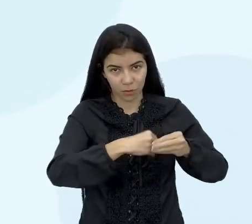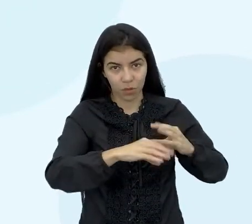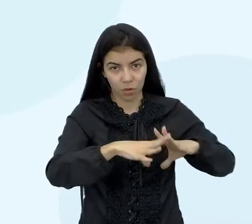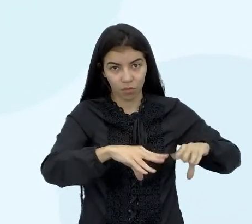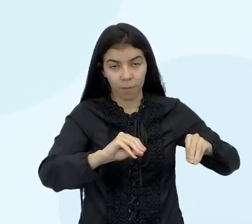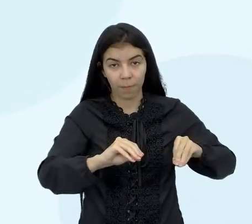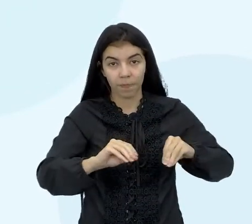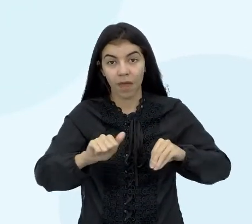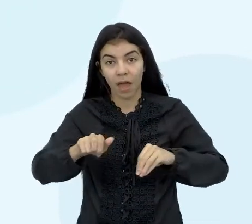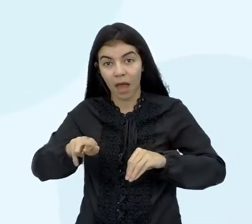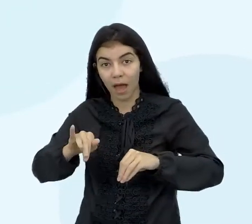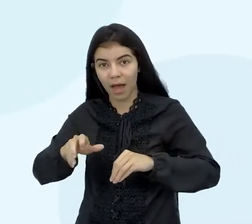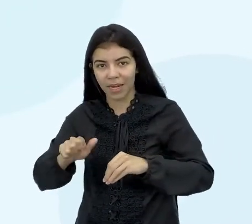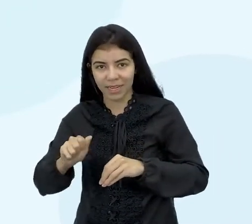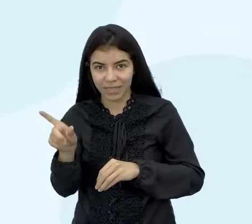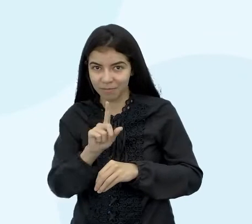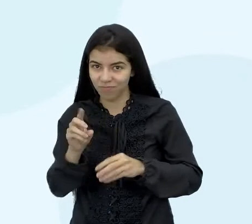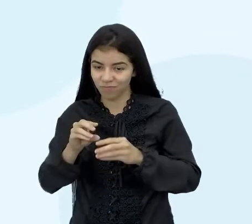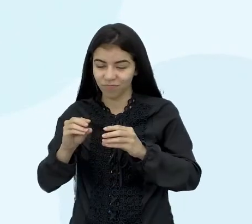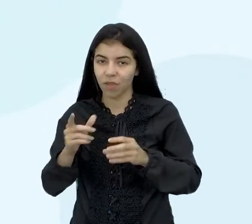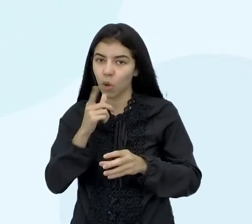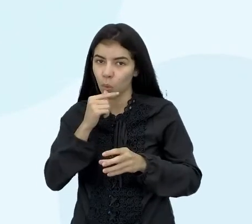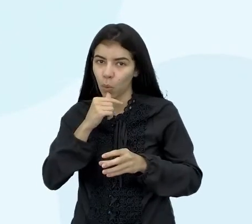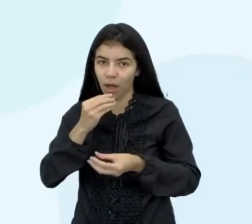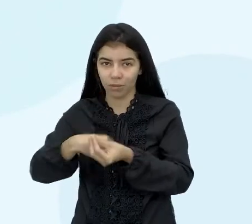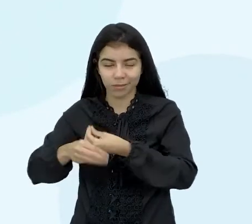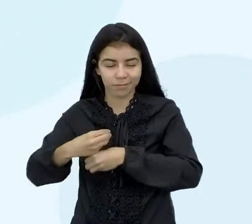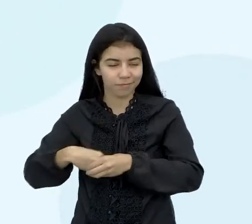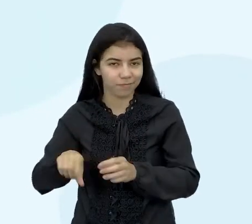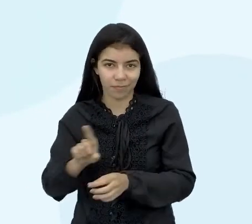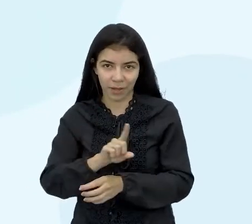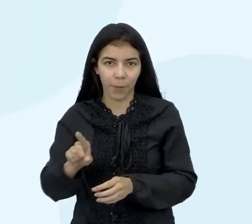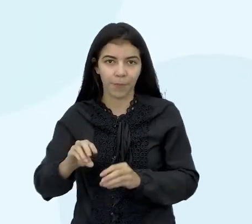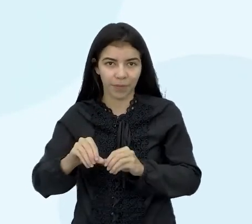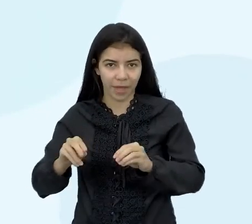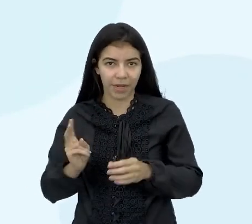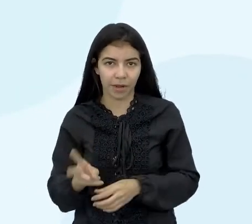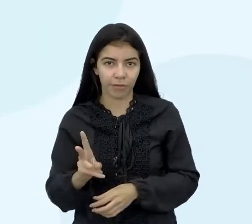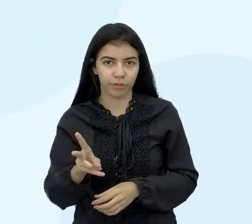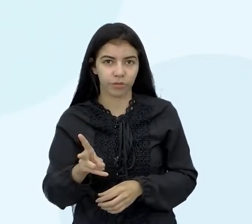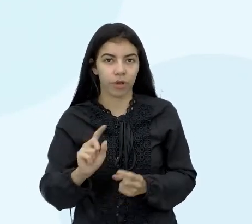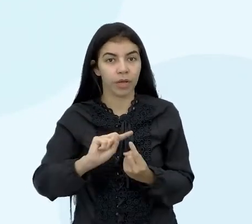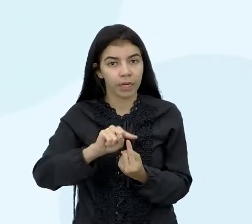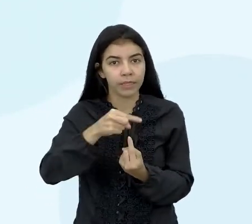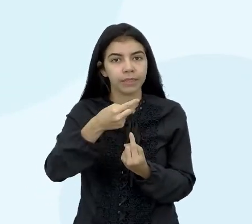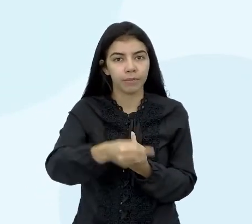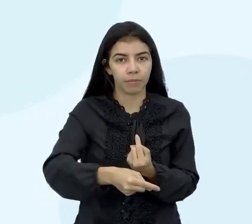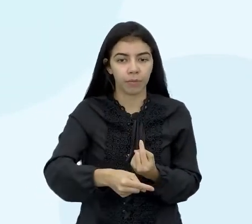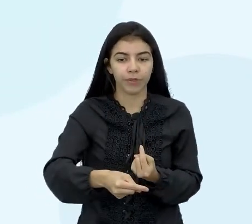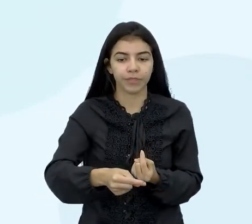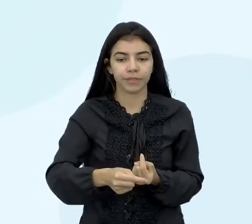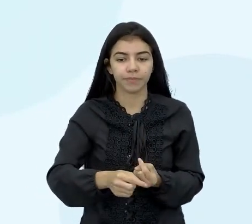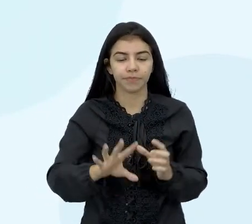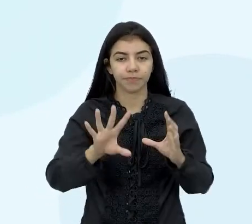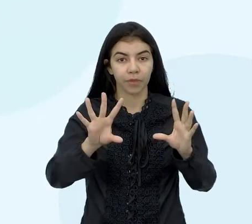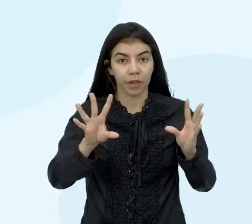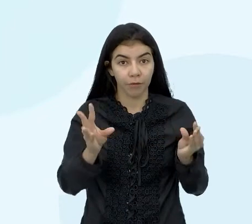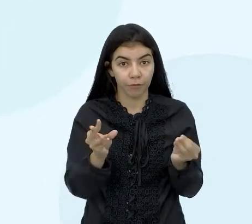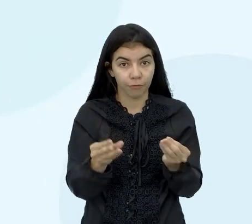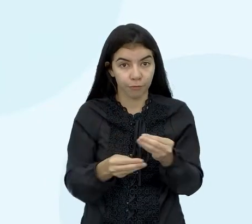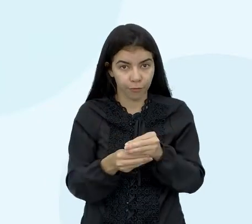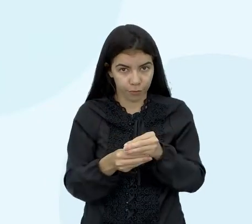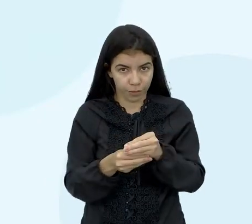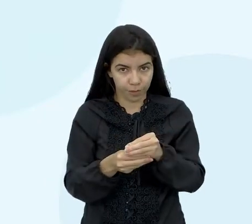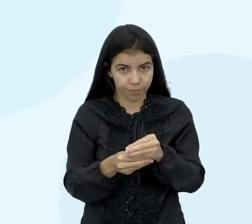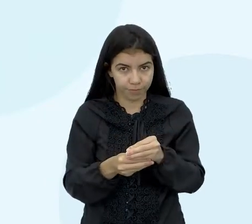Então, você dissolve o sal na água, a areia vai ficar, você promove a filtração, que a gente vai ver já já. E aí,